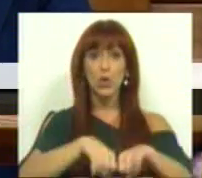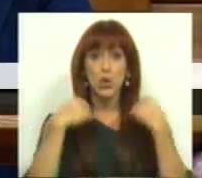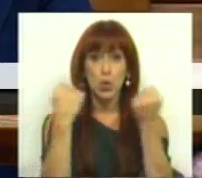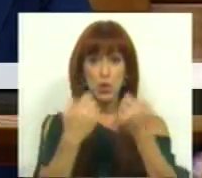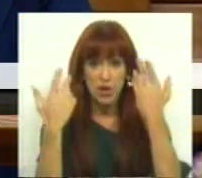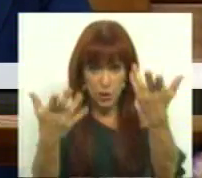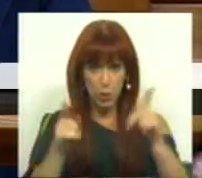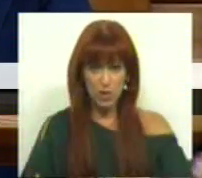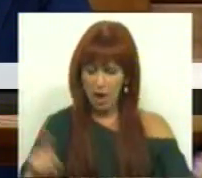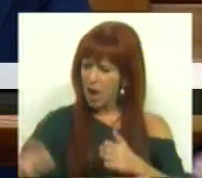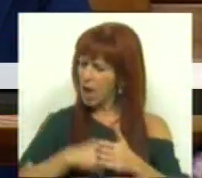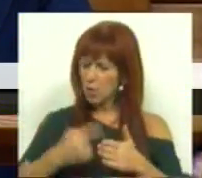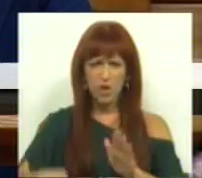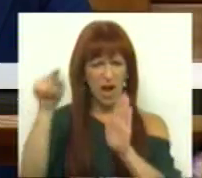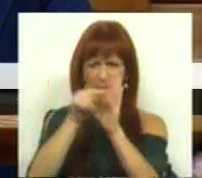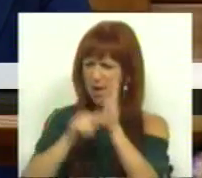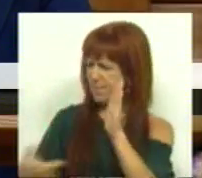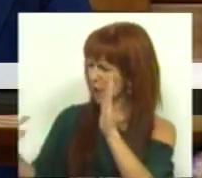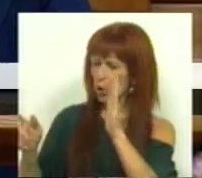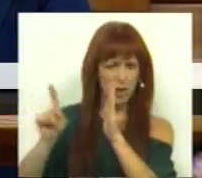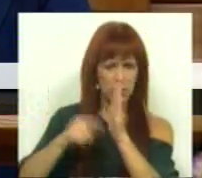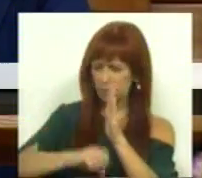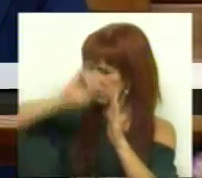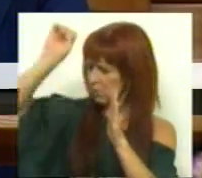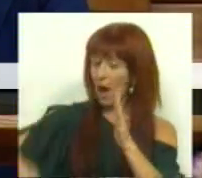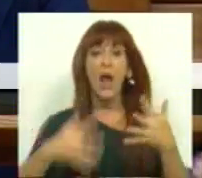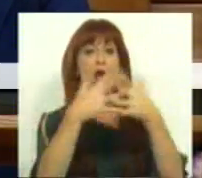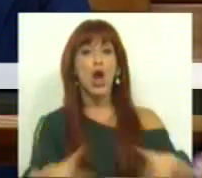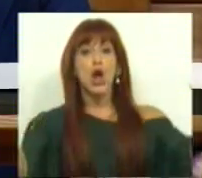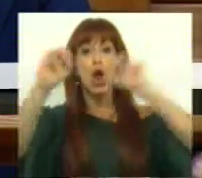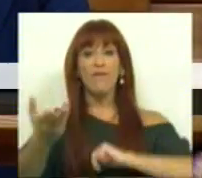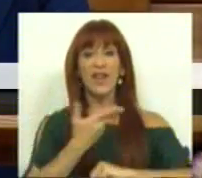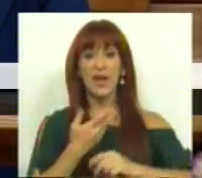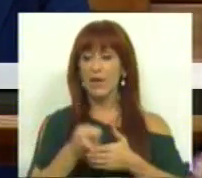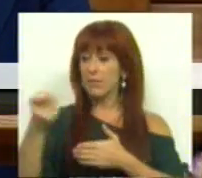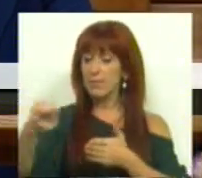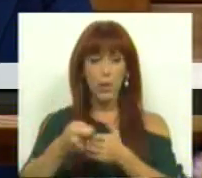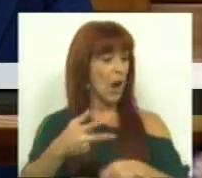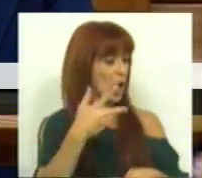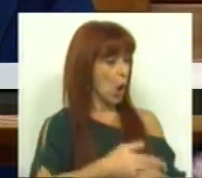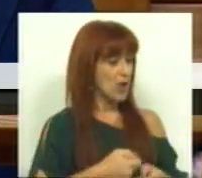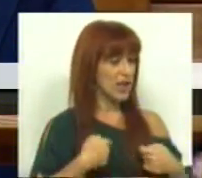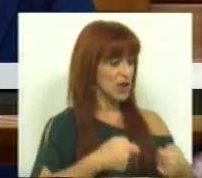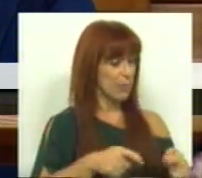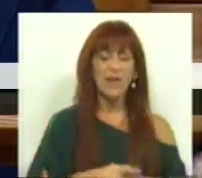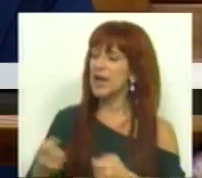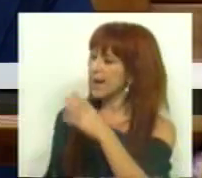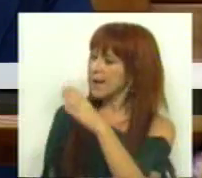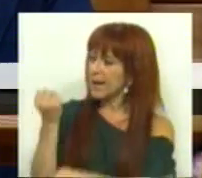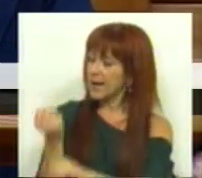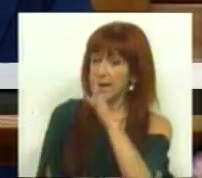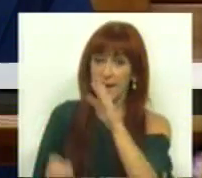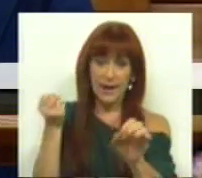Social, anular o memorando com a Troika, reestruturar a dívida para cortar na despesa e criar